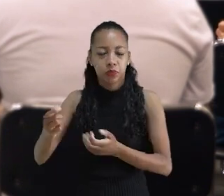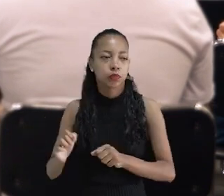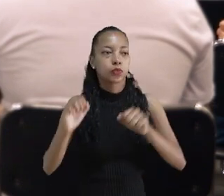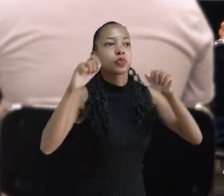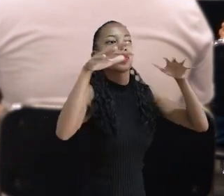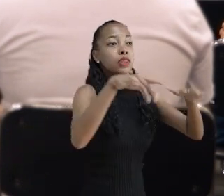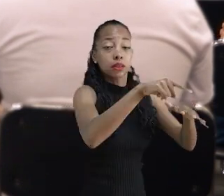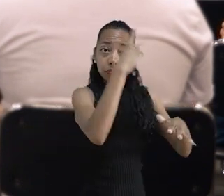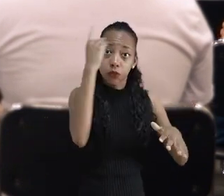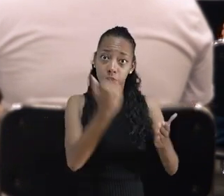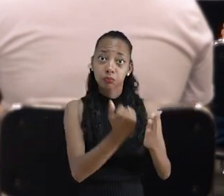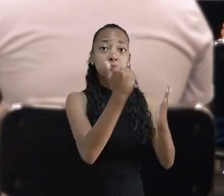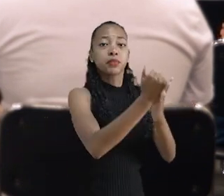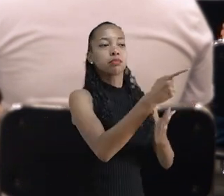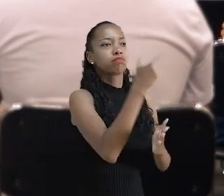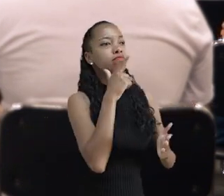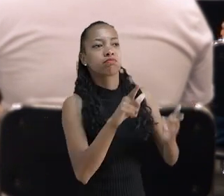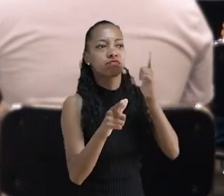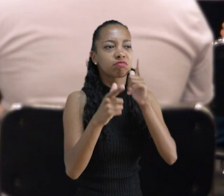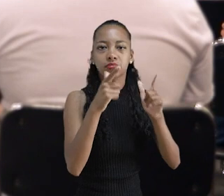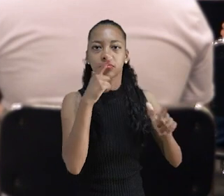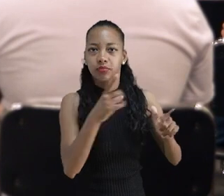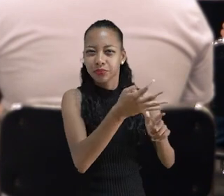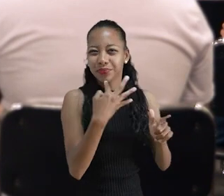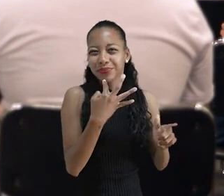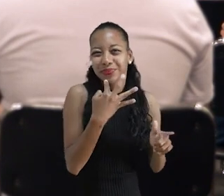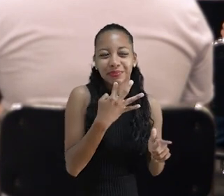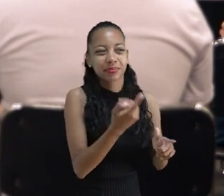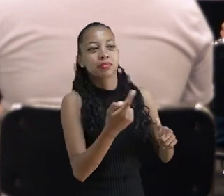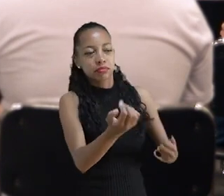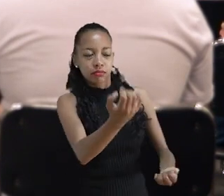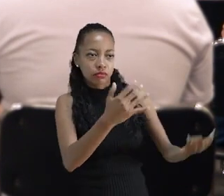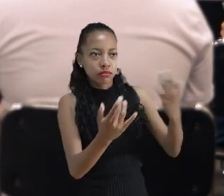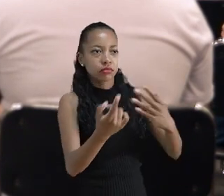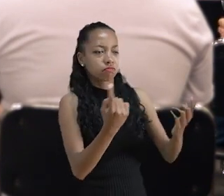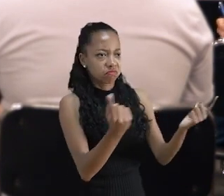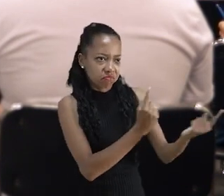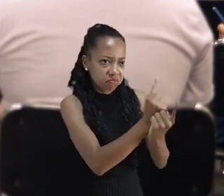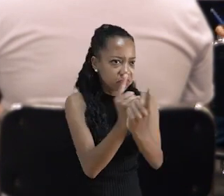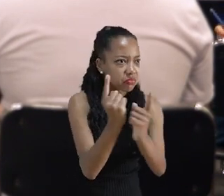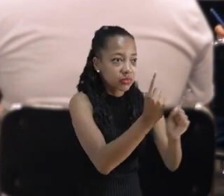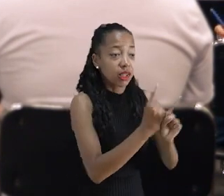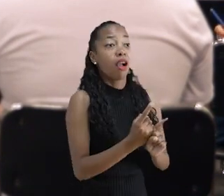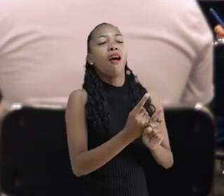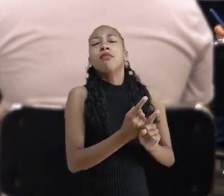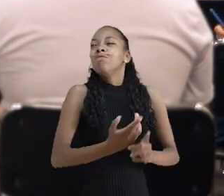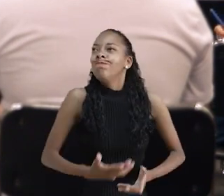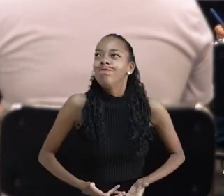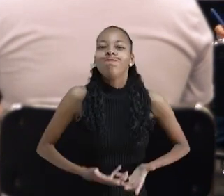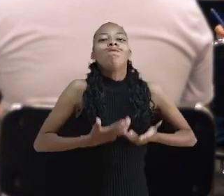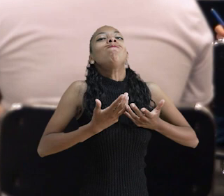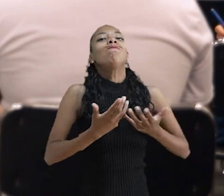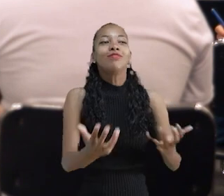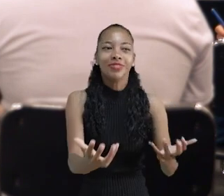conhecemos ali né Eh e isso fortaleceu muito coletivo porque a gente saiu de lá com mais gana ainda